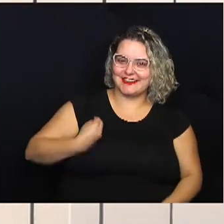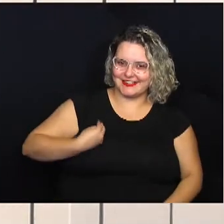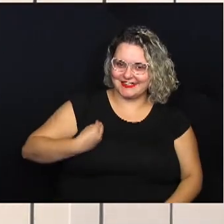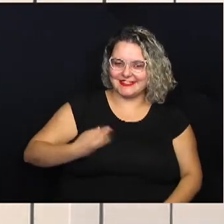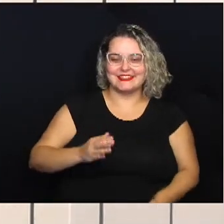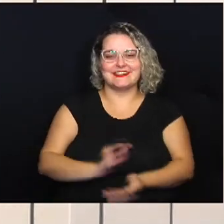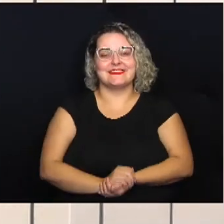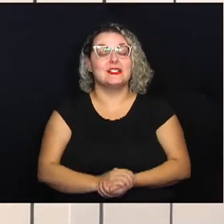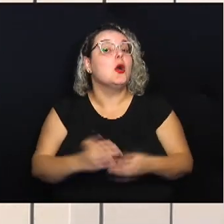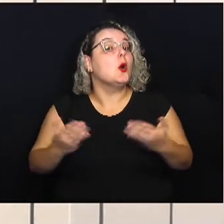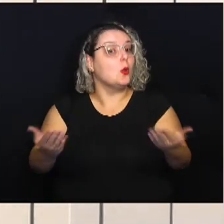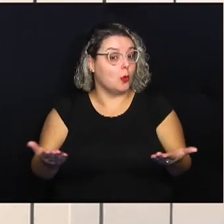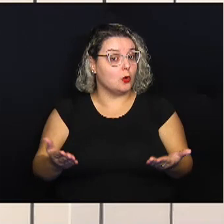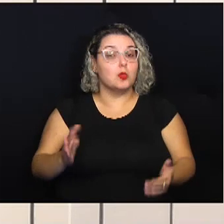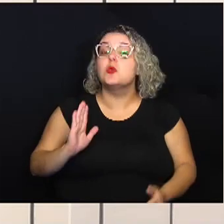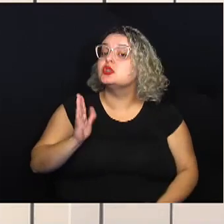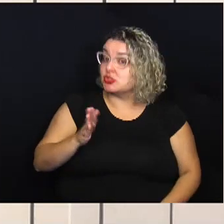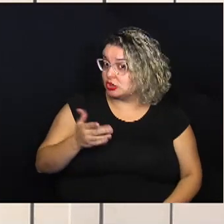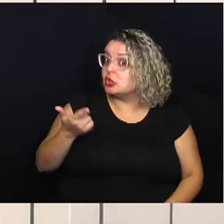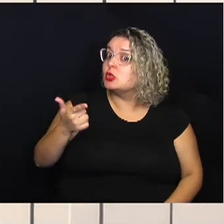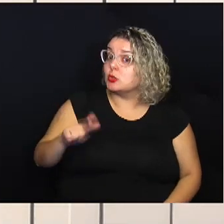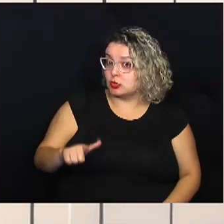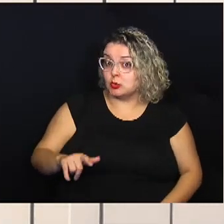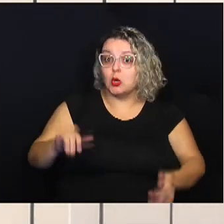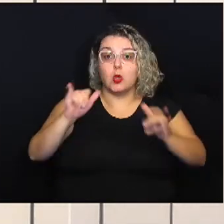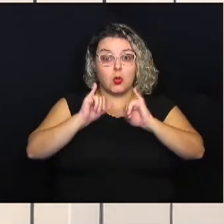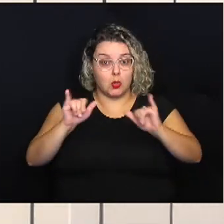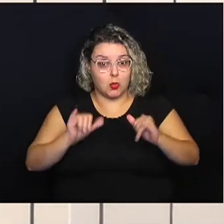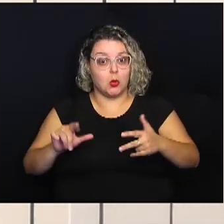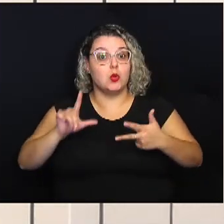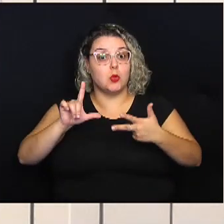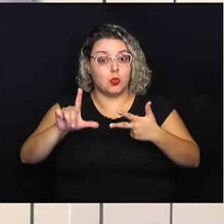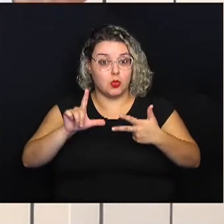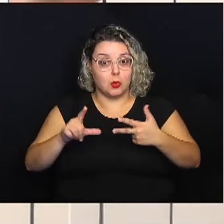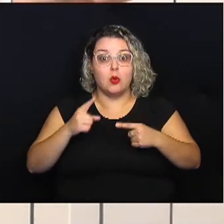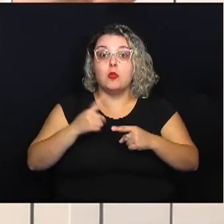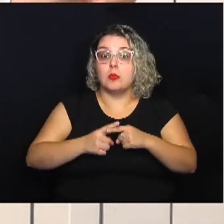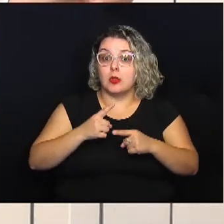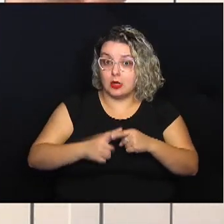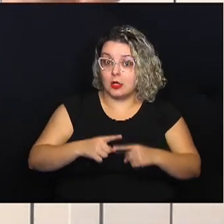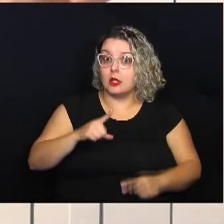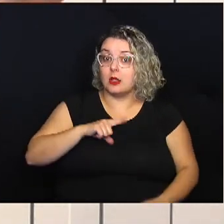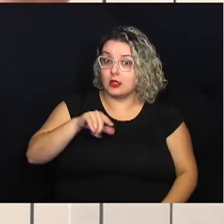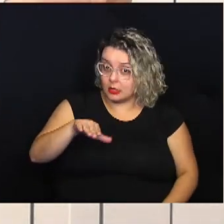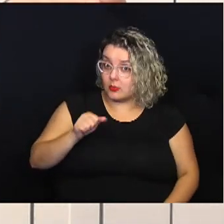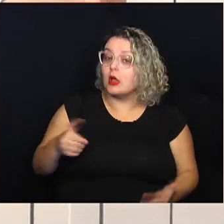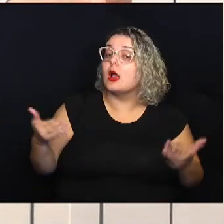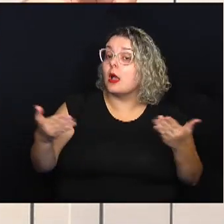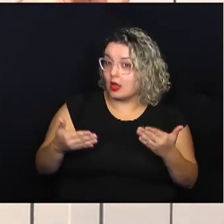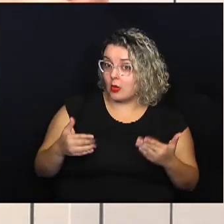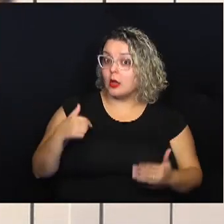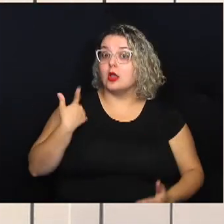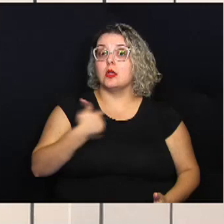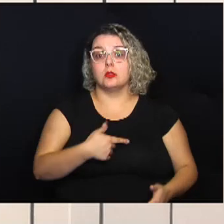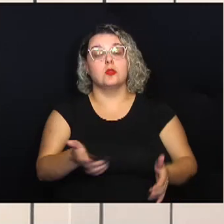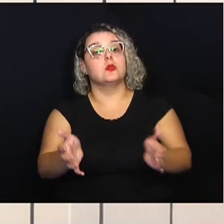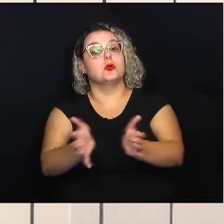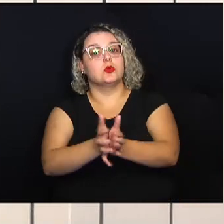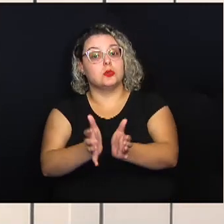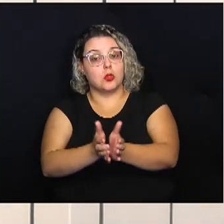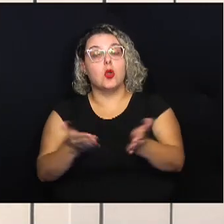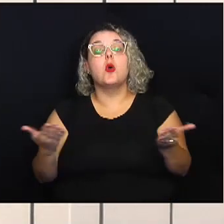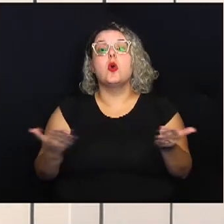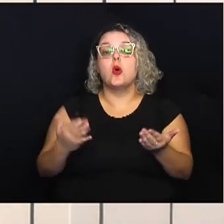vivo. Bom, já a gente continua com as notícias do Legislativo, porque tem um chamado agora, viu, da nossa equipe.